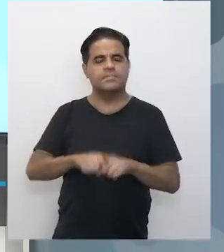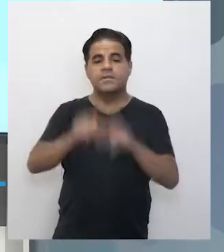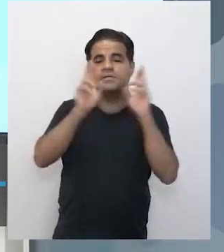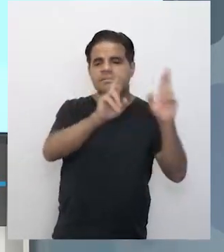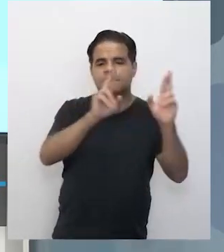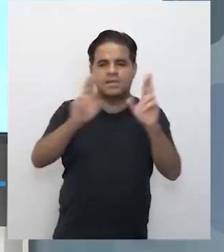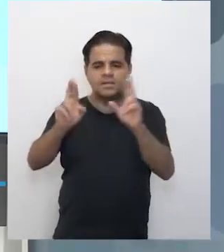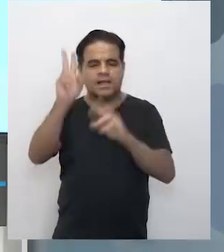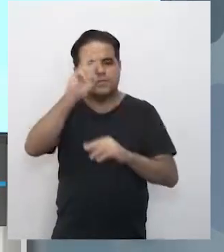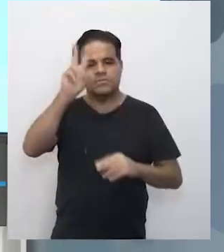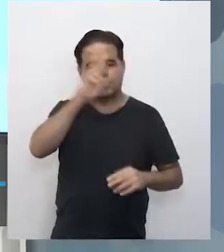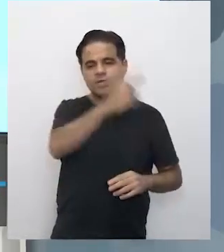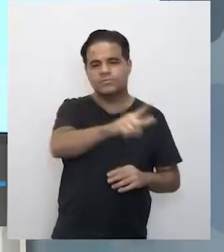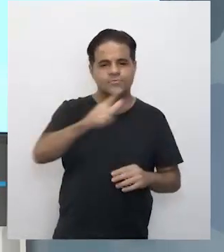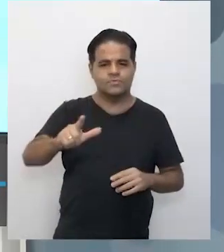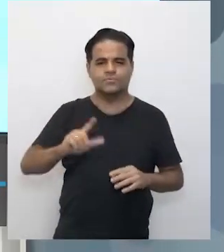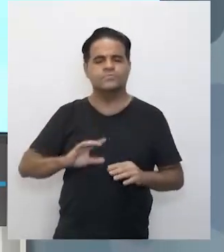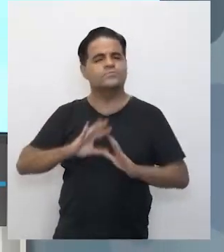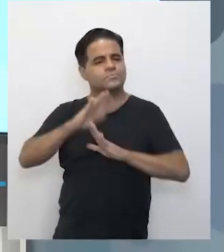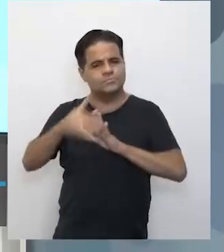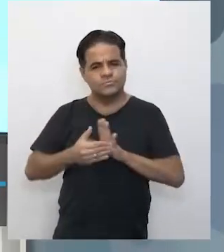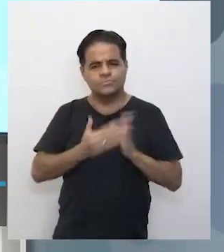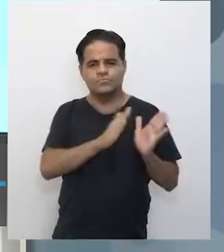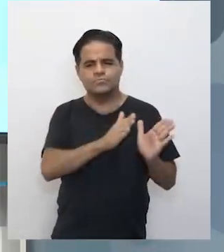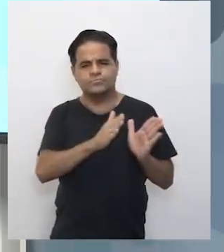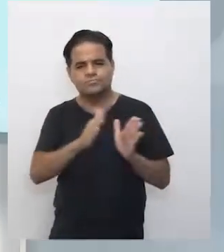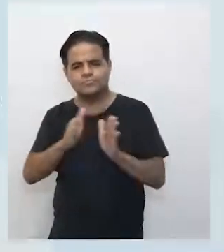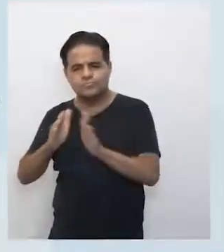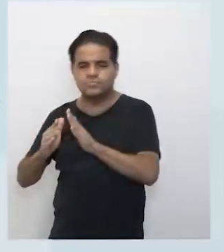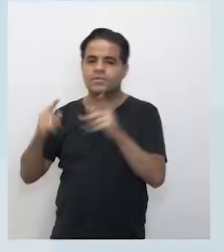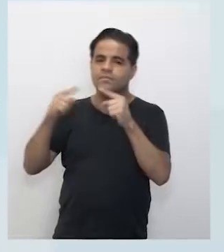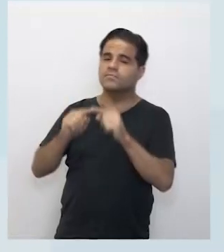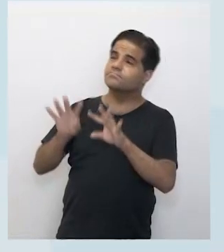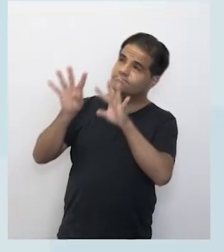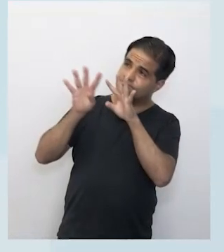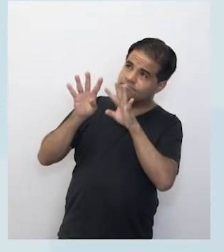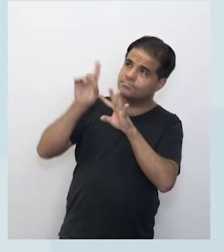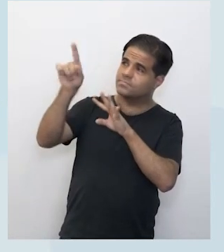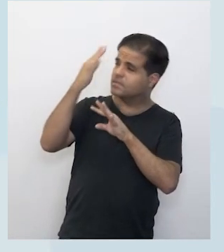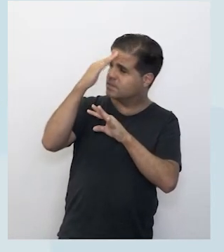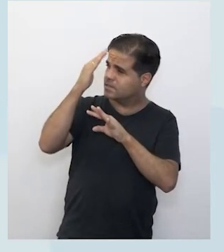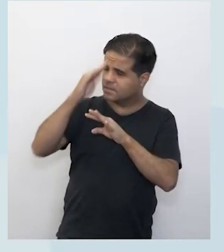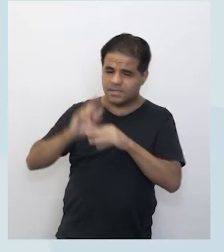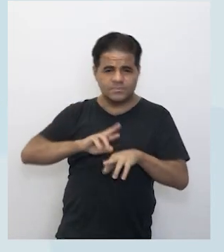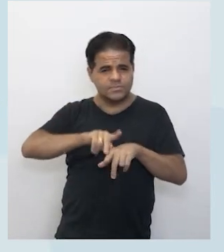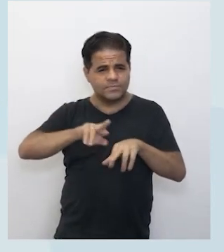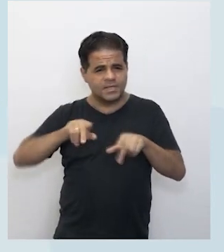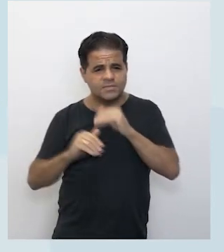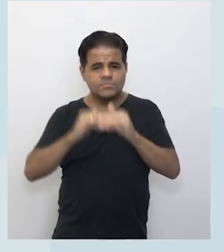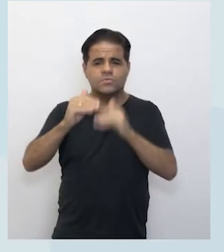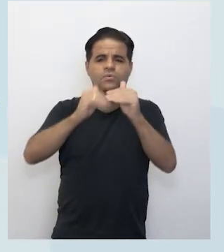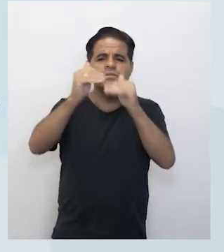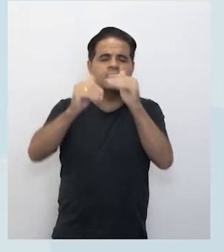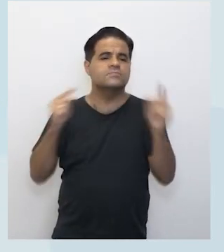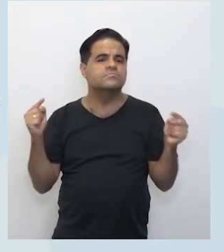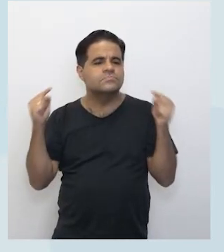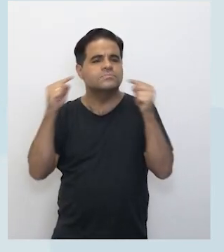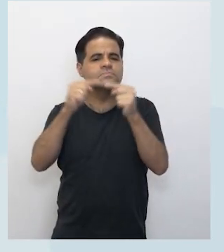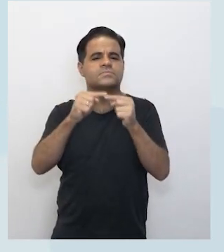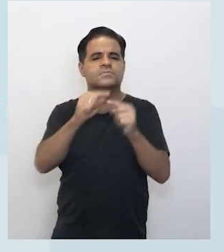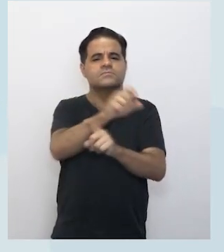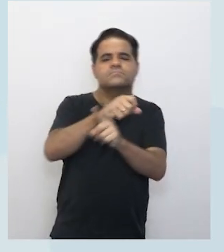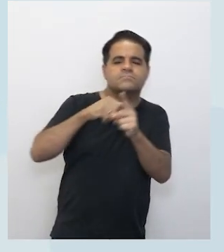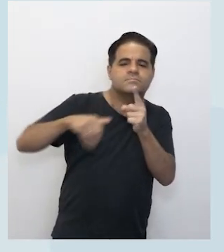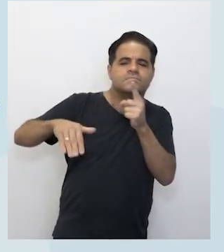dos outros. A eletiva inteira tem a ver com esse tema aqui, compreender os diferentes processos que culminaram na